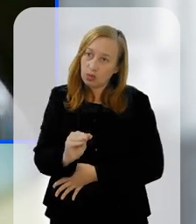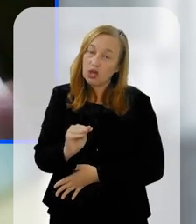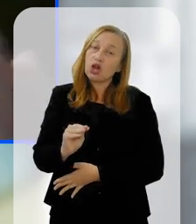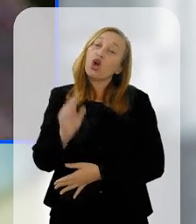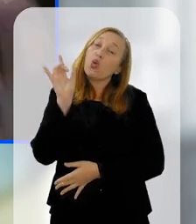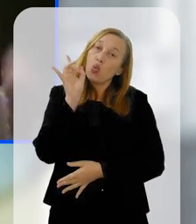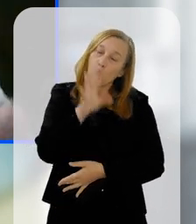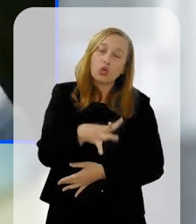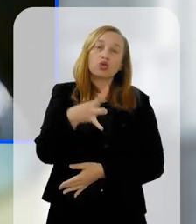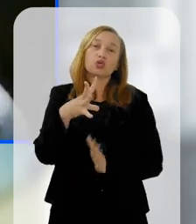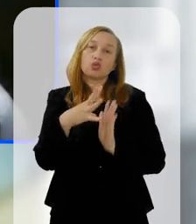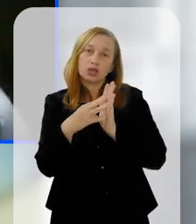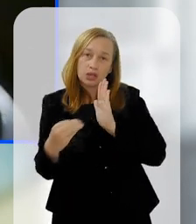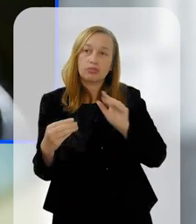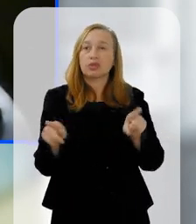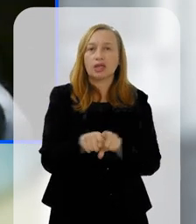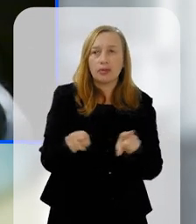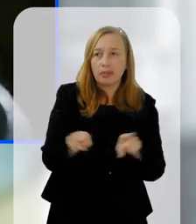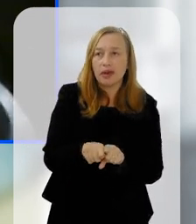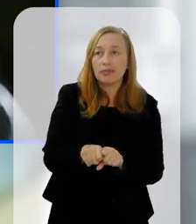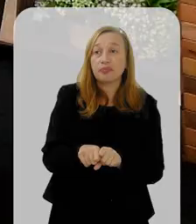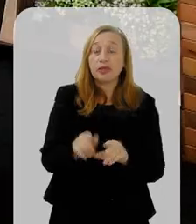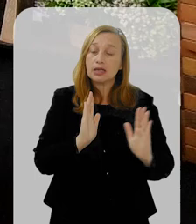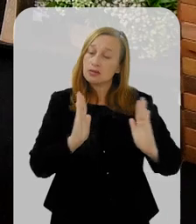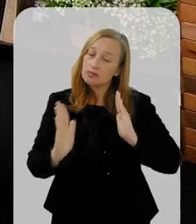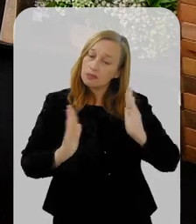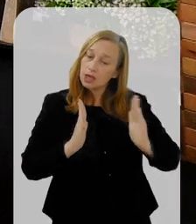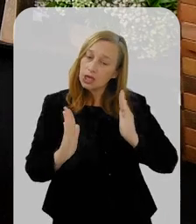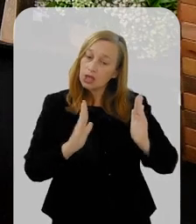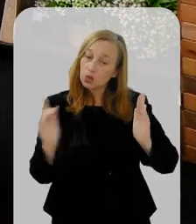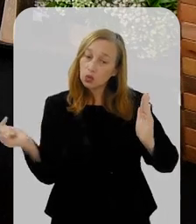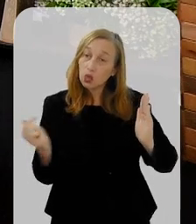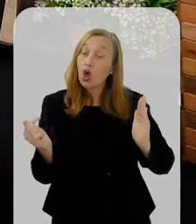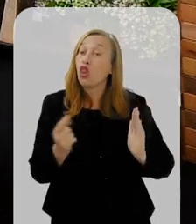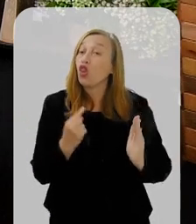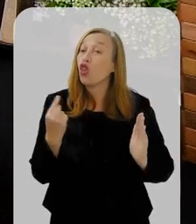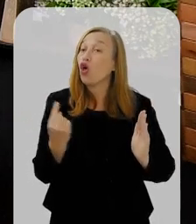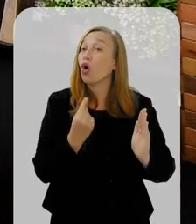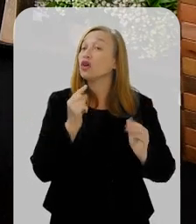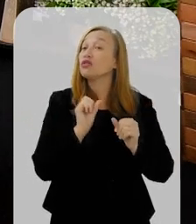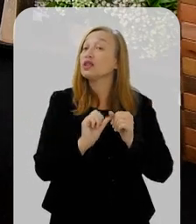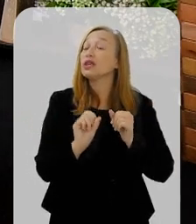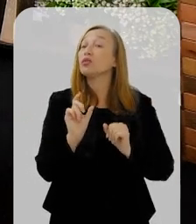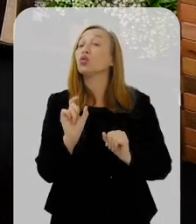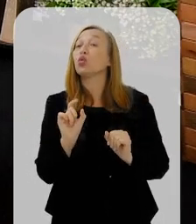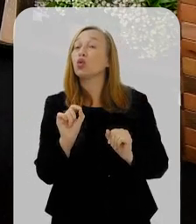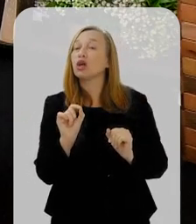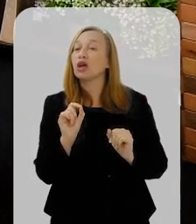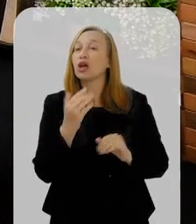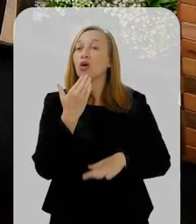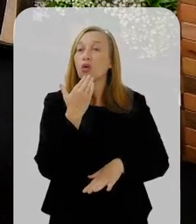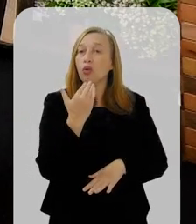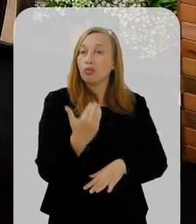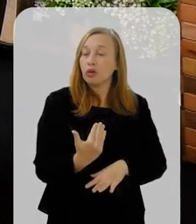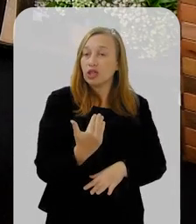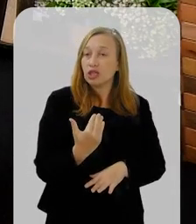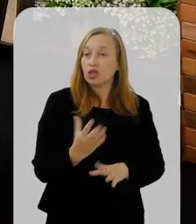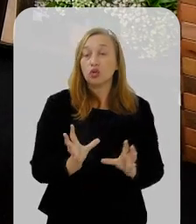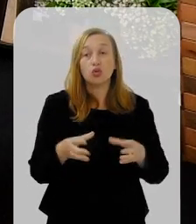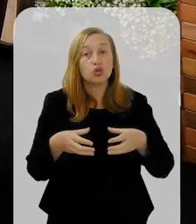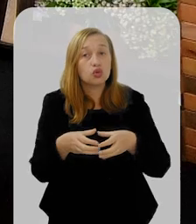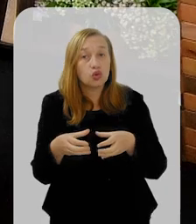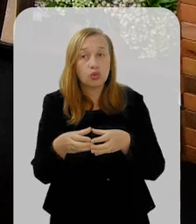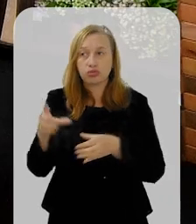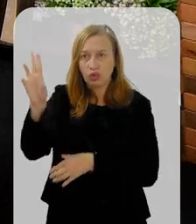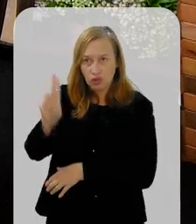desleixo. Vou dar um último exemplo. Por favor. Nessa época, nós fizemos, por sugestão do Comitê de